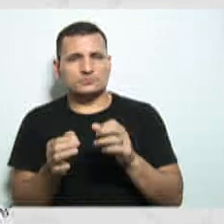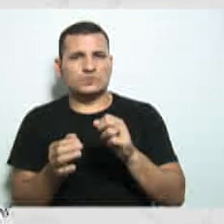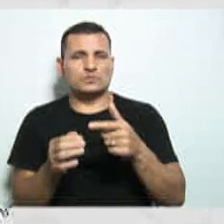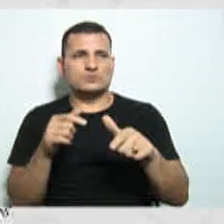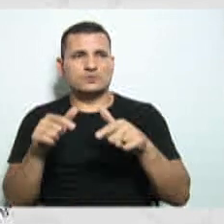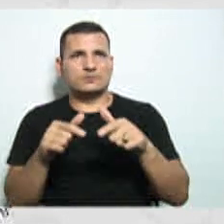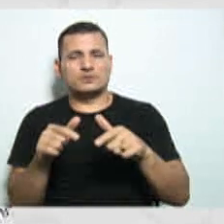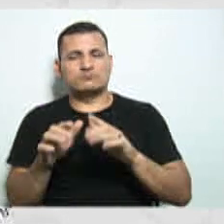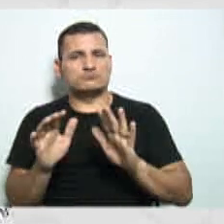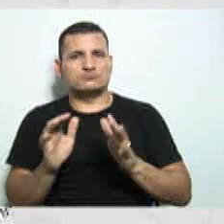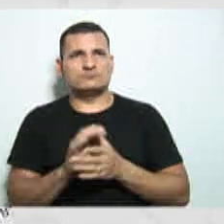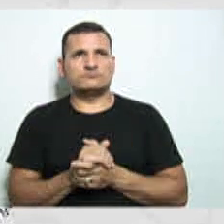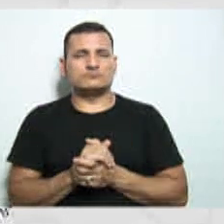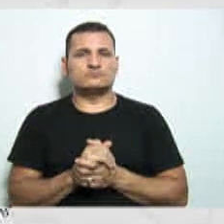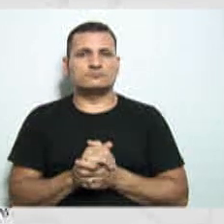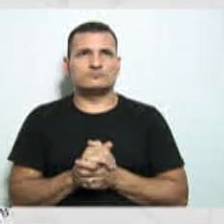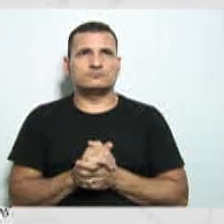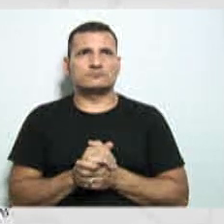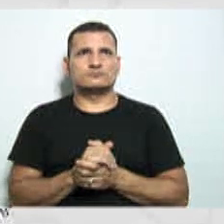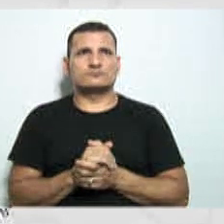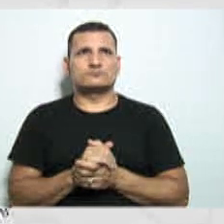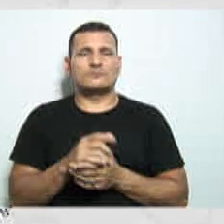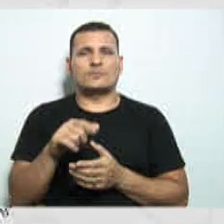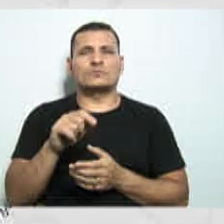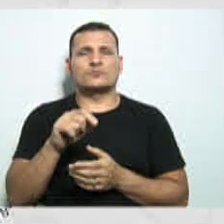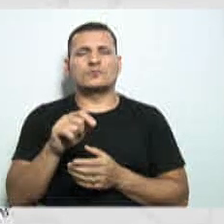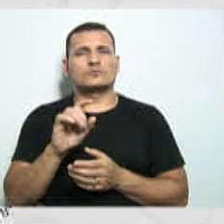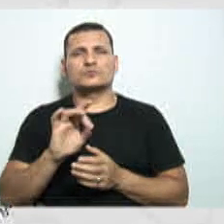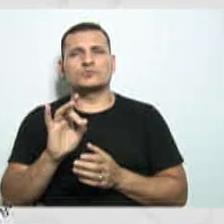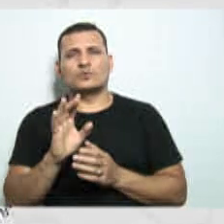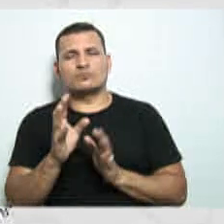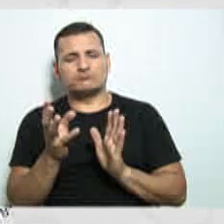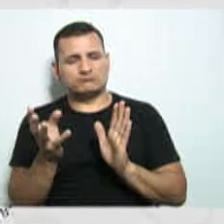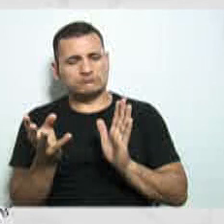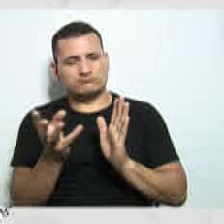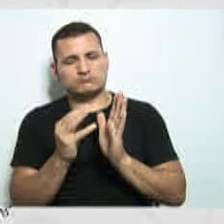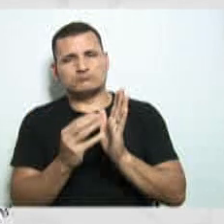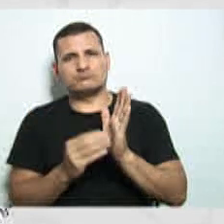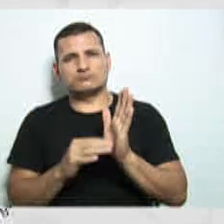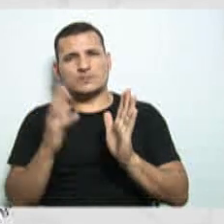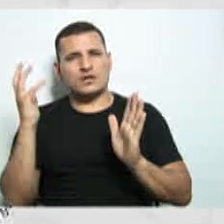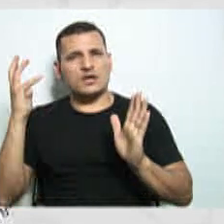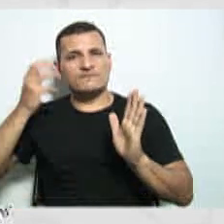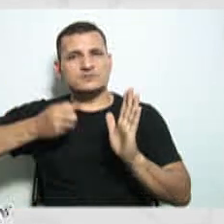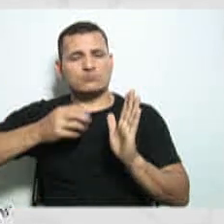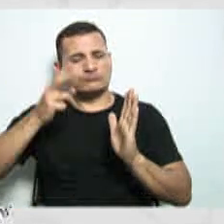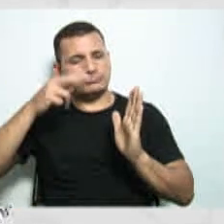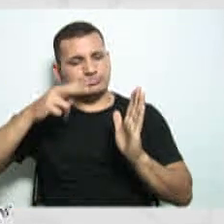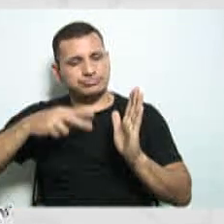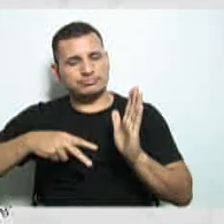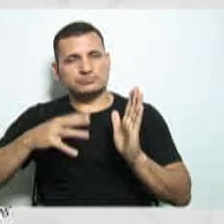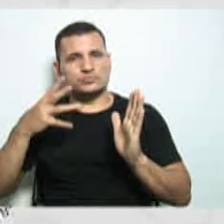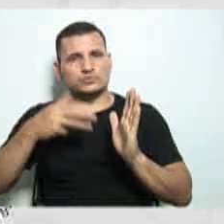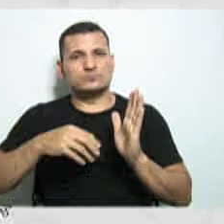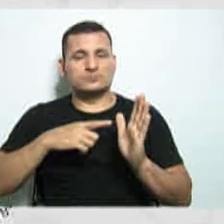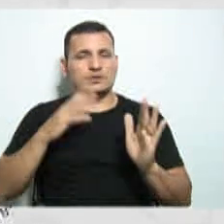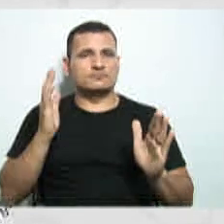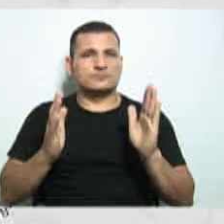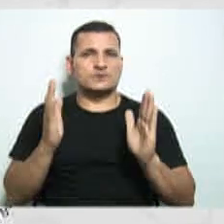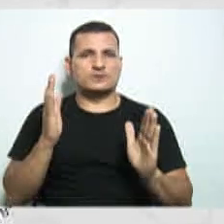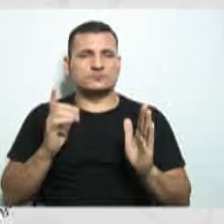rotineiras, tá bom? Ele nada mais é do que um checklist, onde você... checklist das atividades, com prazos